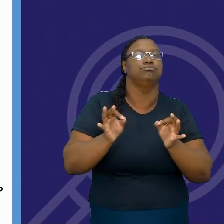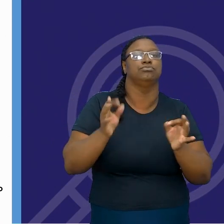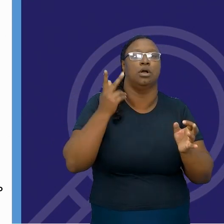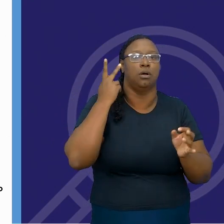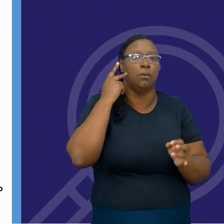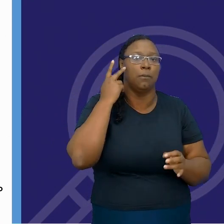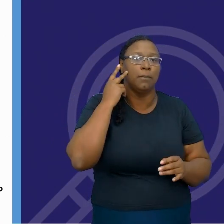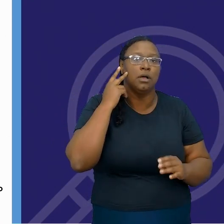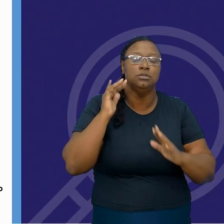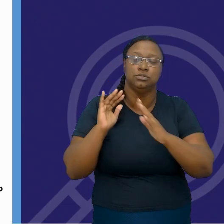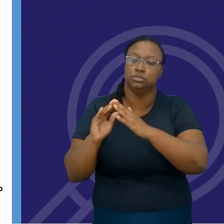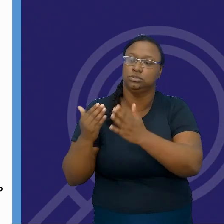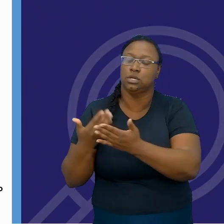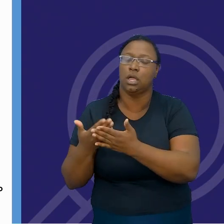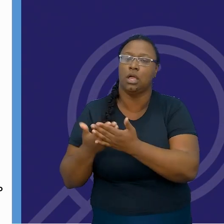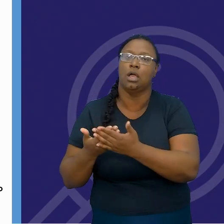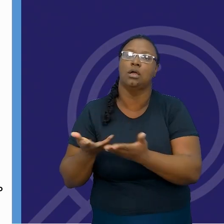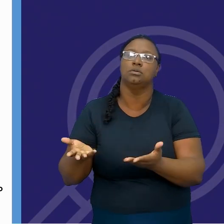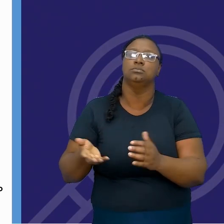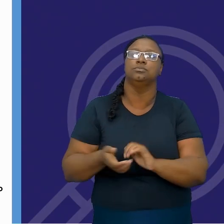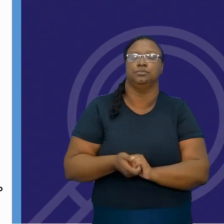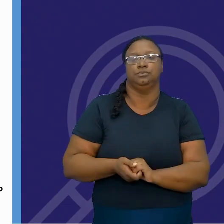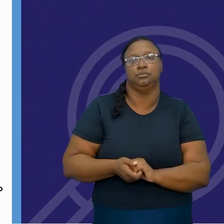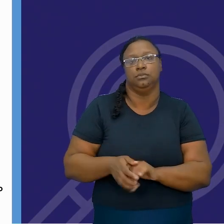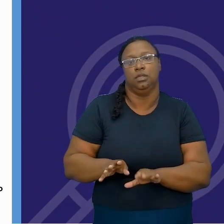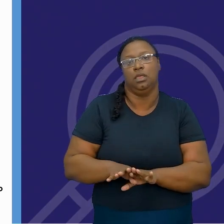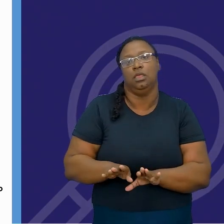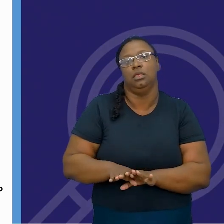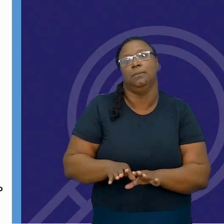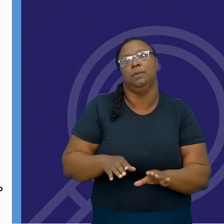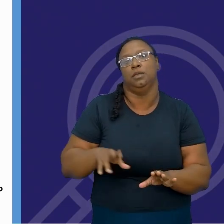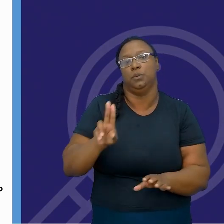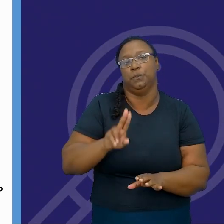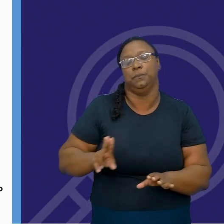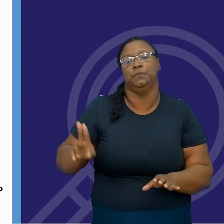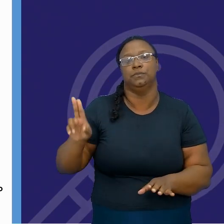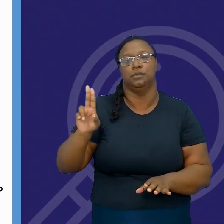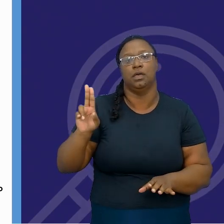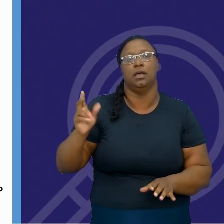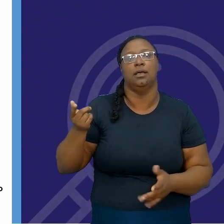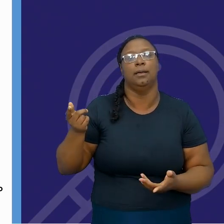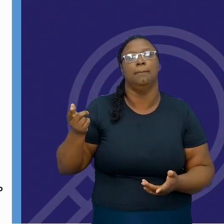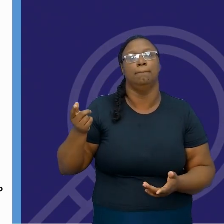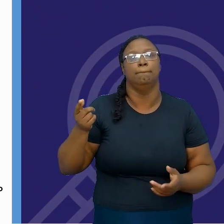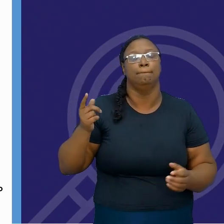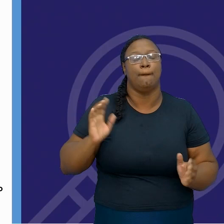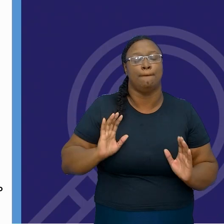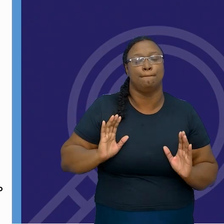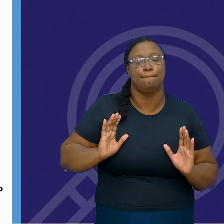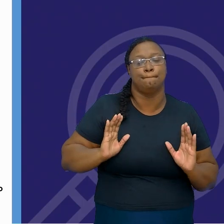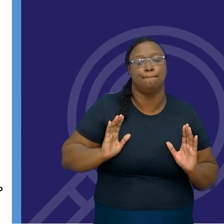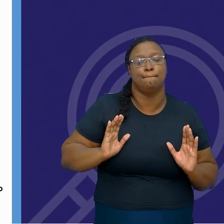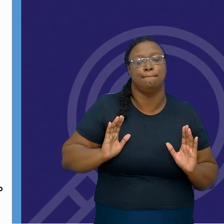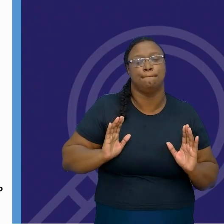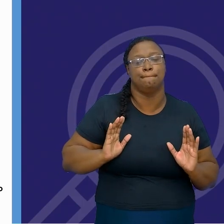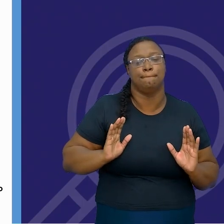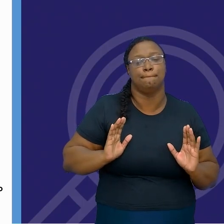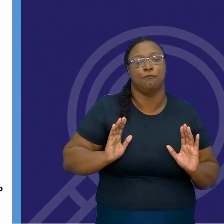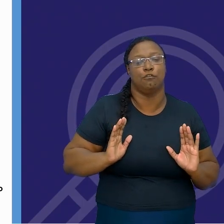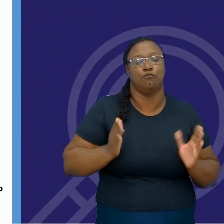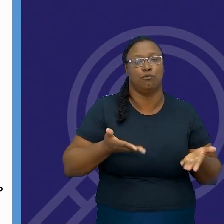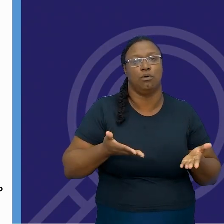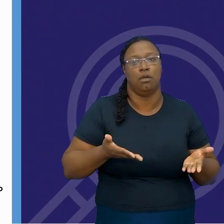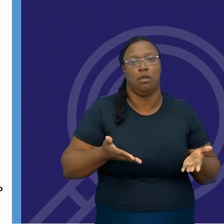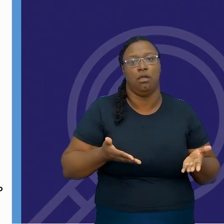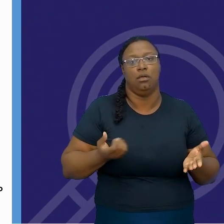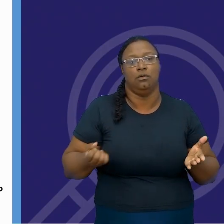no decorrer da aula e também pode ser utilizada, né, para ter uma intencionalidade nova,